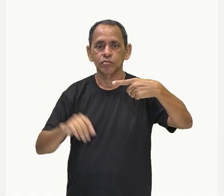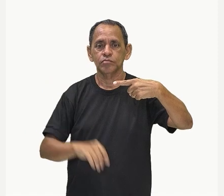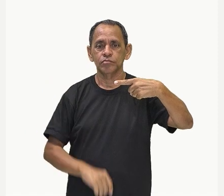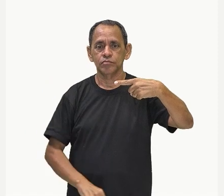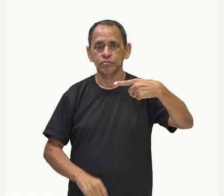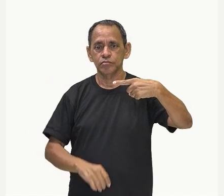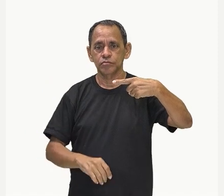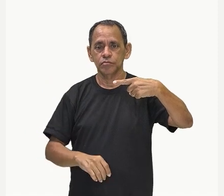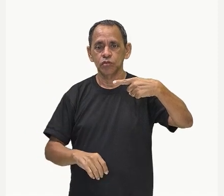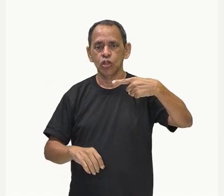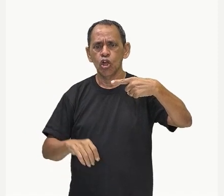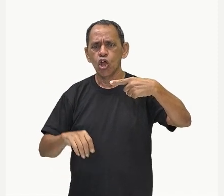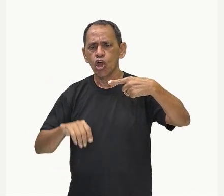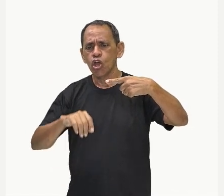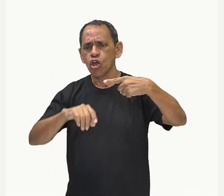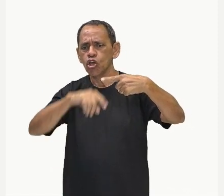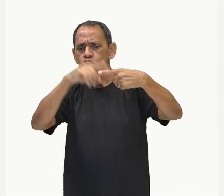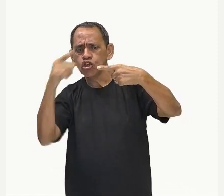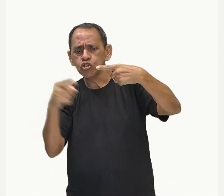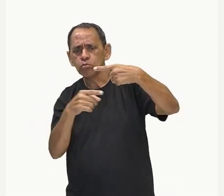19.